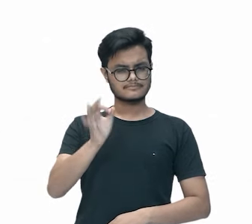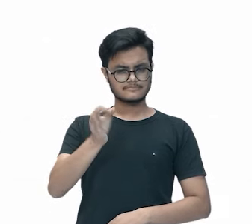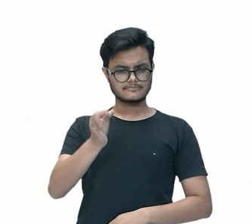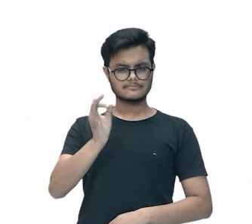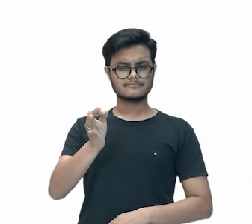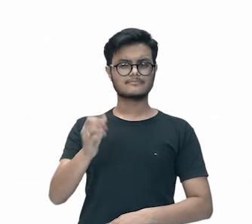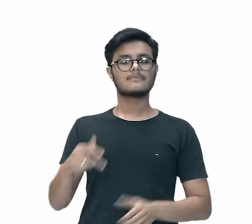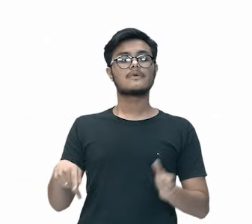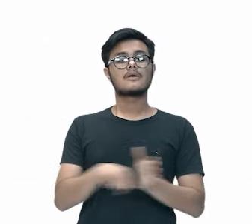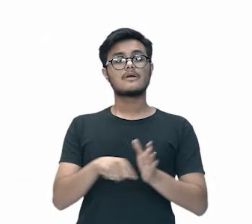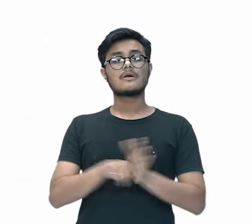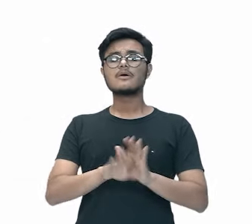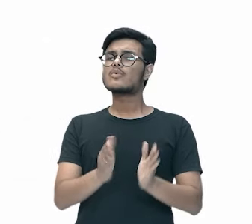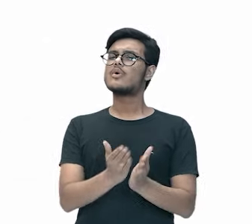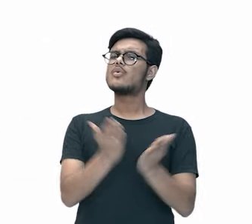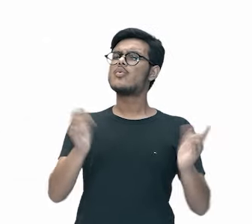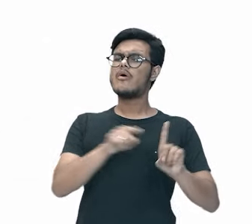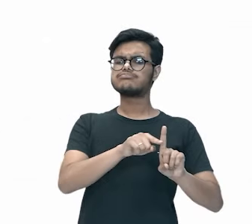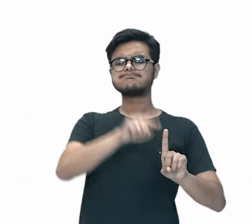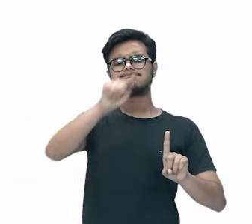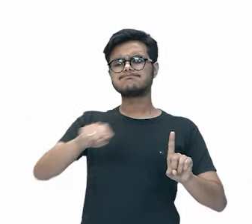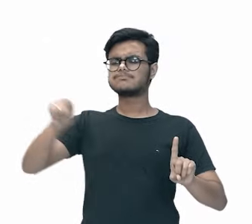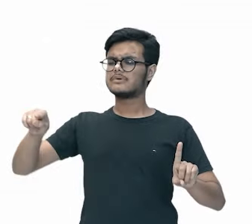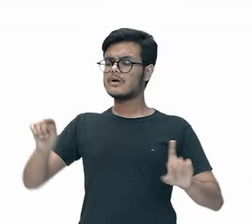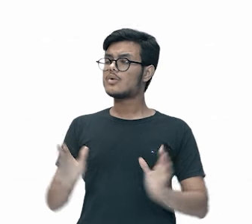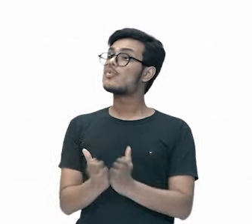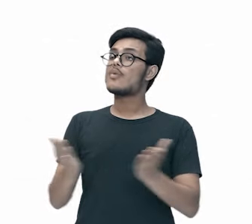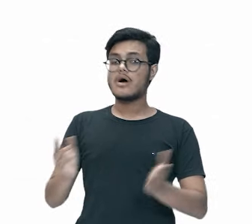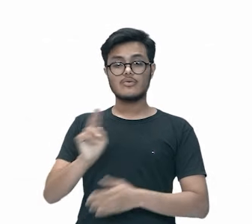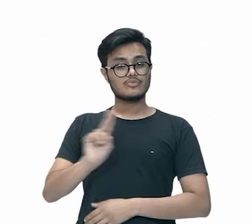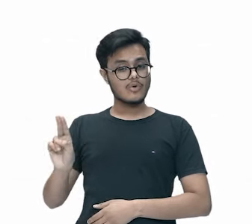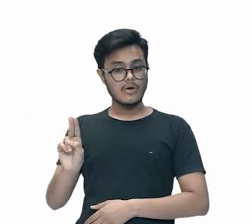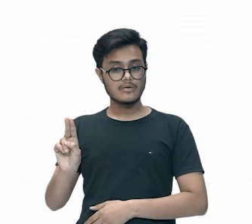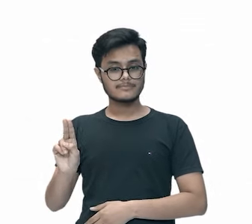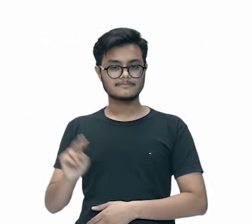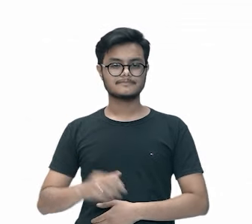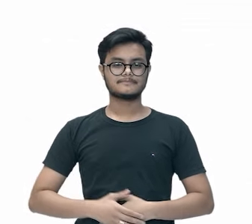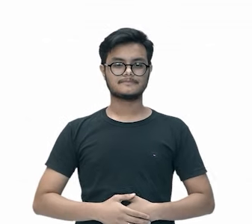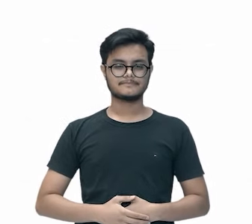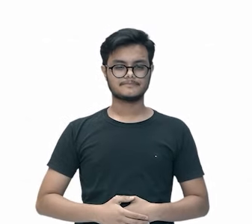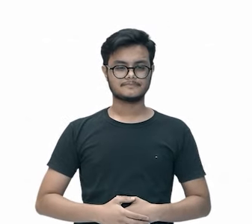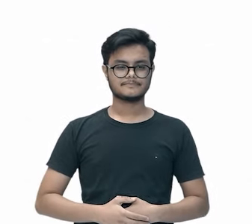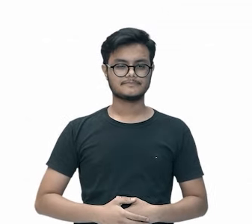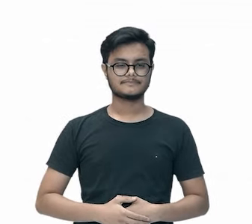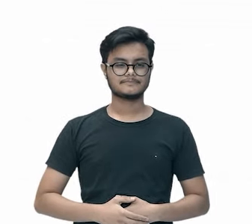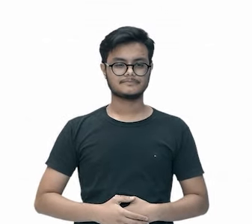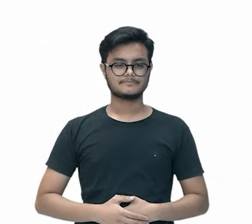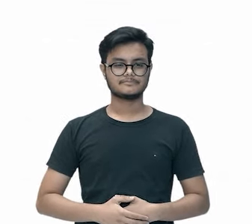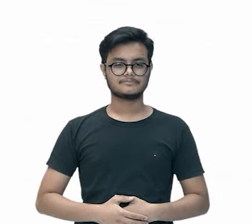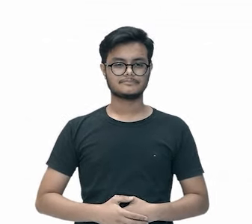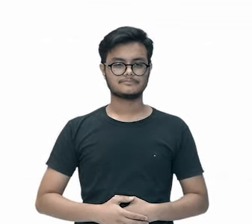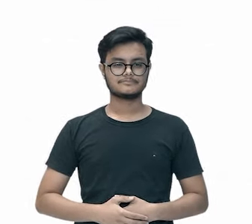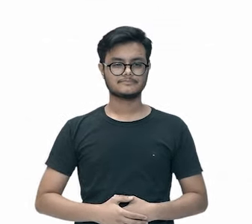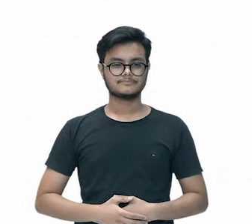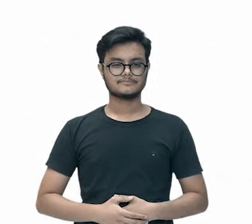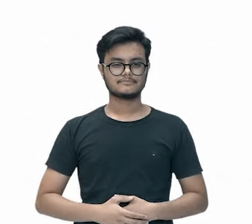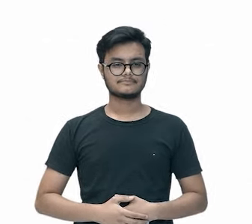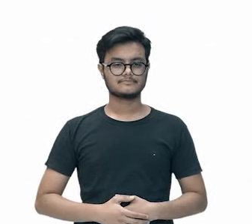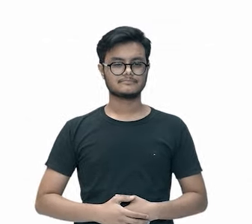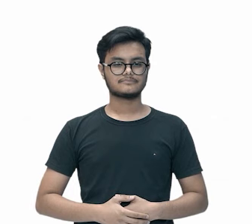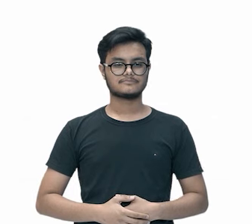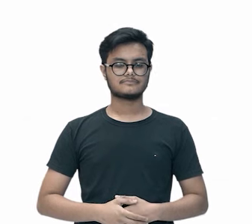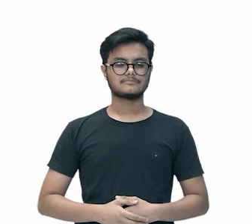a ver com o tipo de ligação, né? Ó, quando fala ciclano, só simples. Alcano, só simples. Já